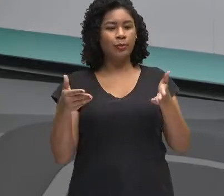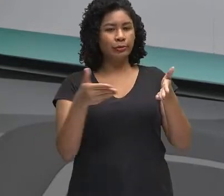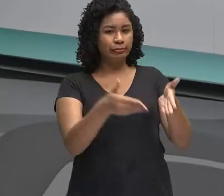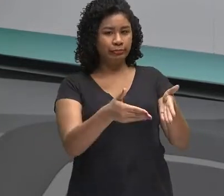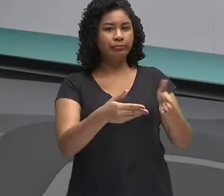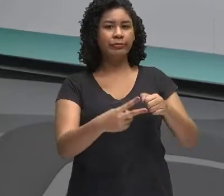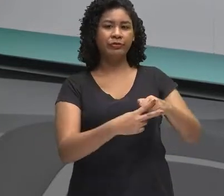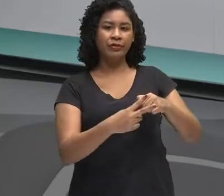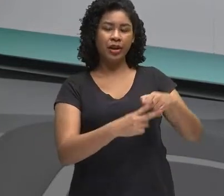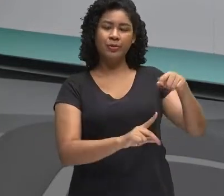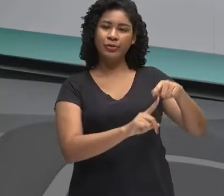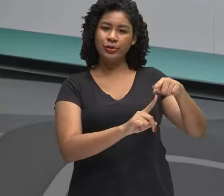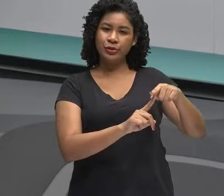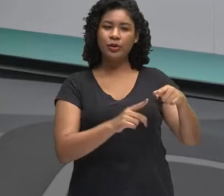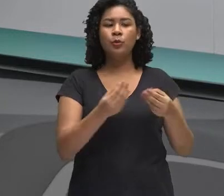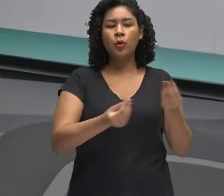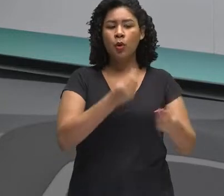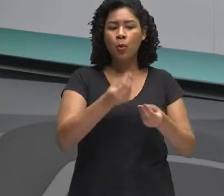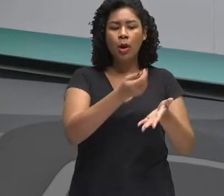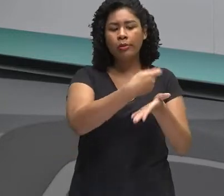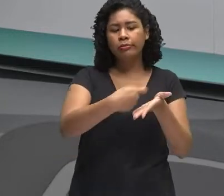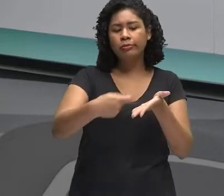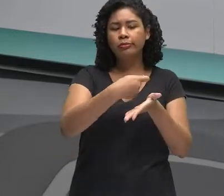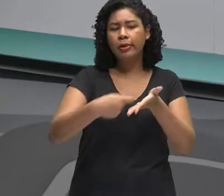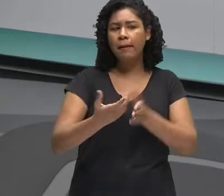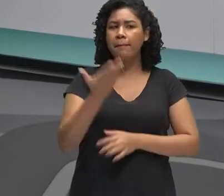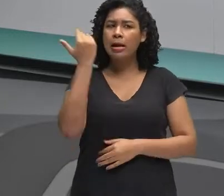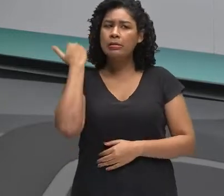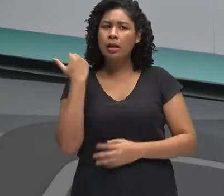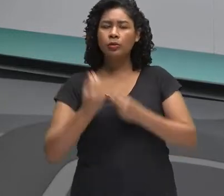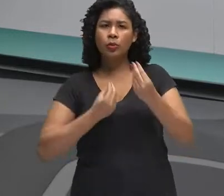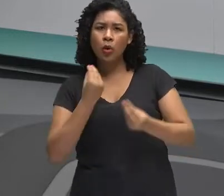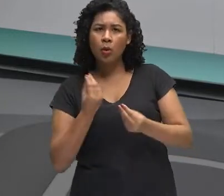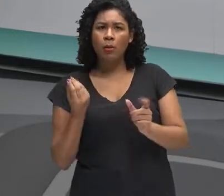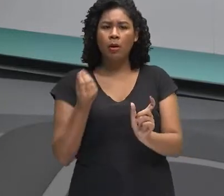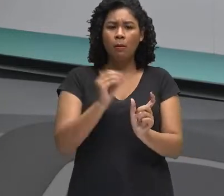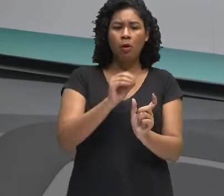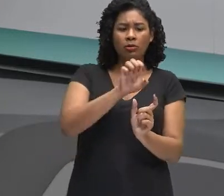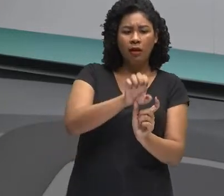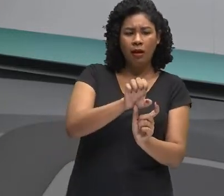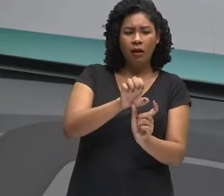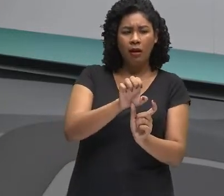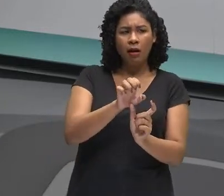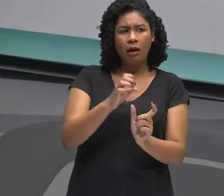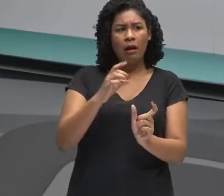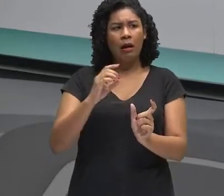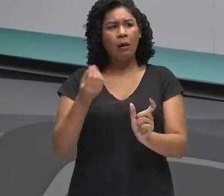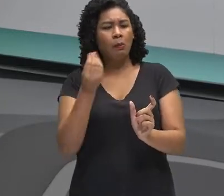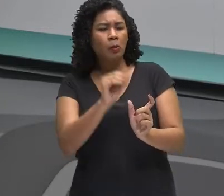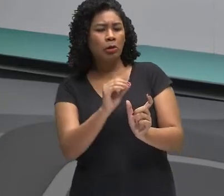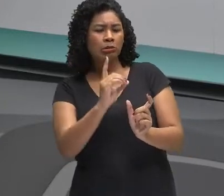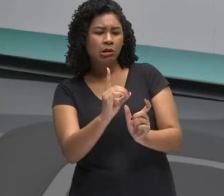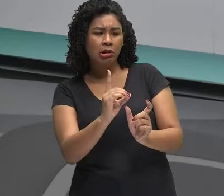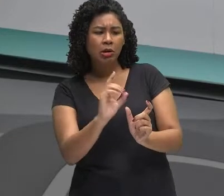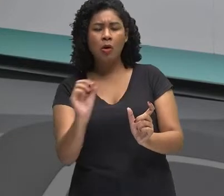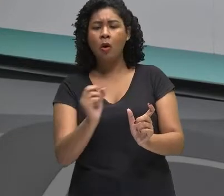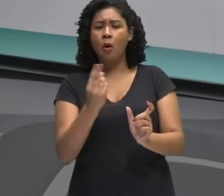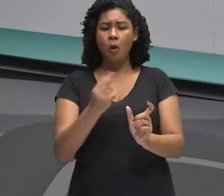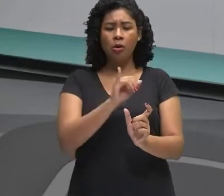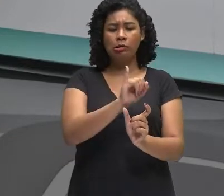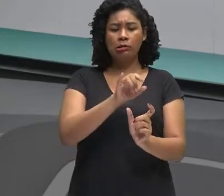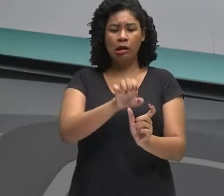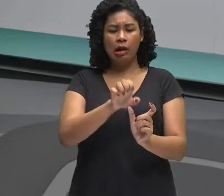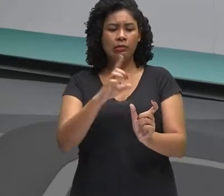que escreve esse verbo no passado? Coloca D, coloca ED, coloca IED? Pois é. Agora estamos falando sobre os